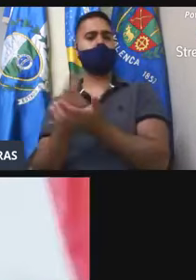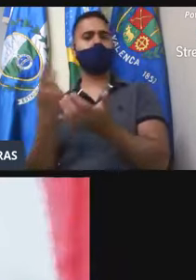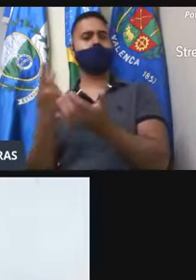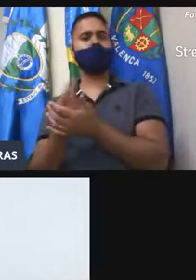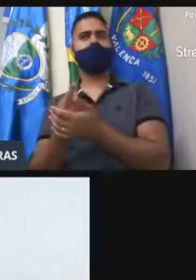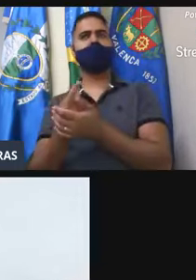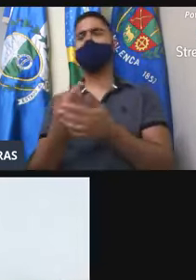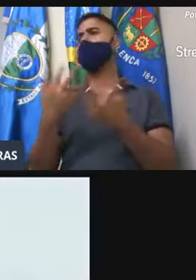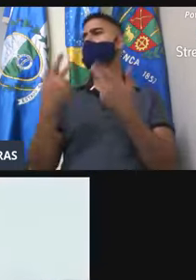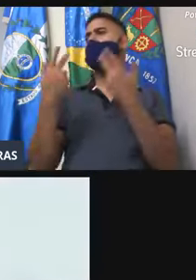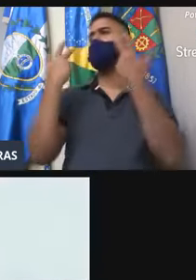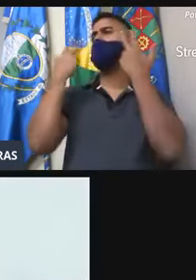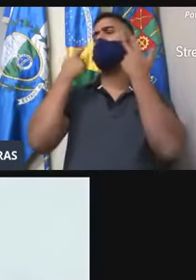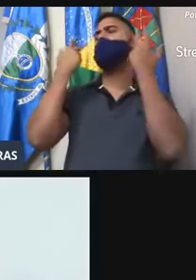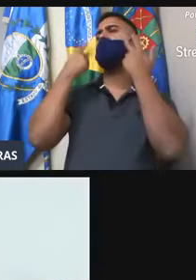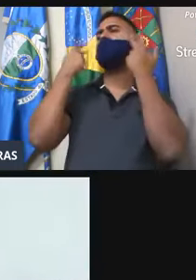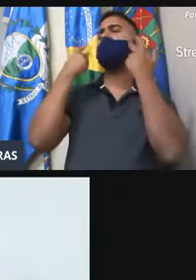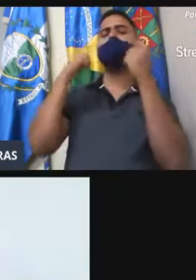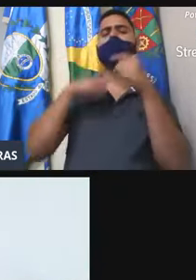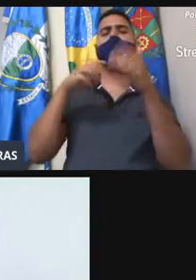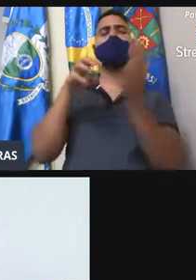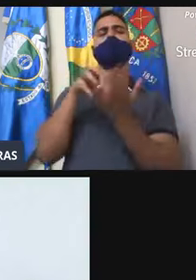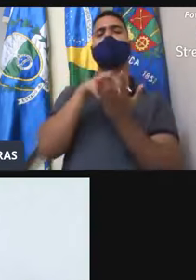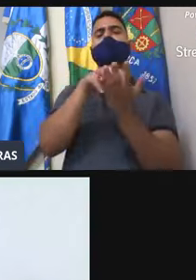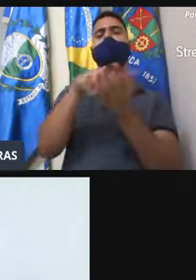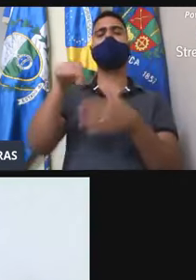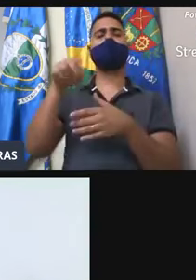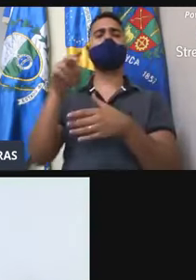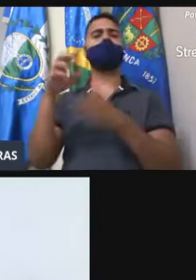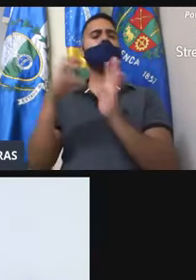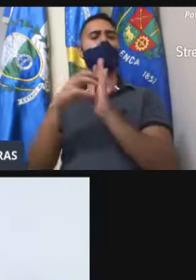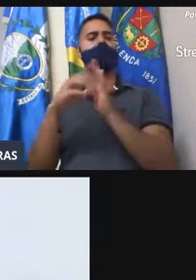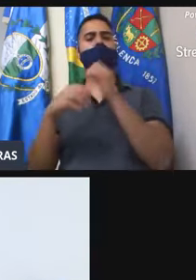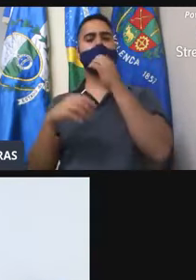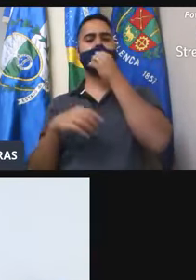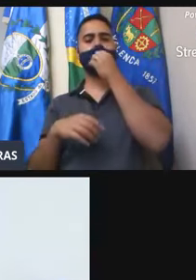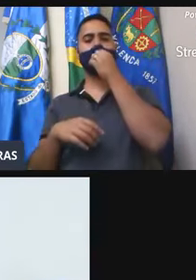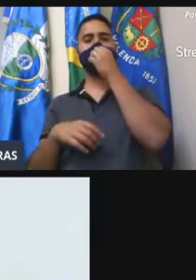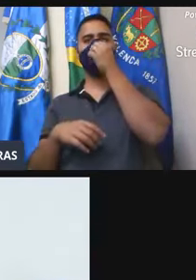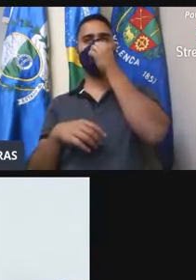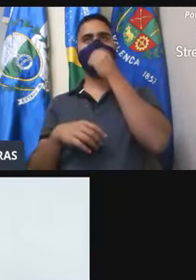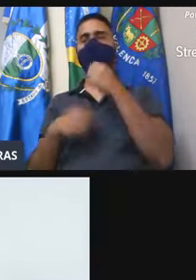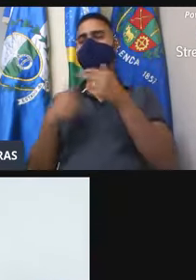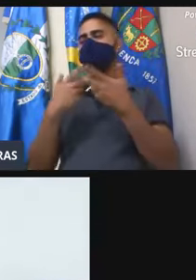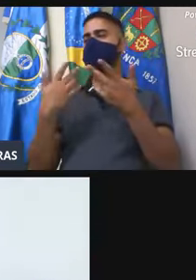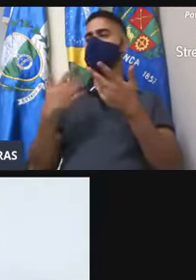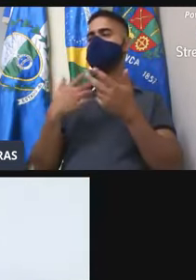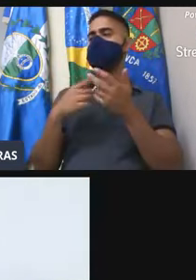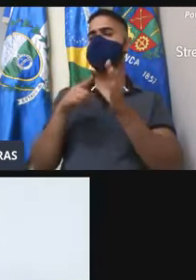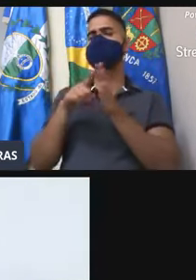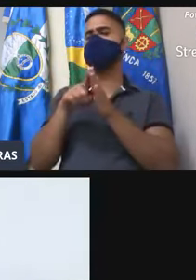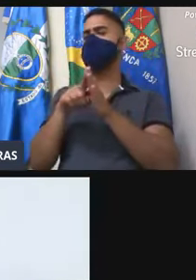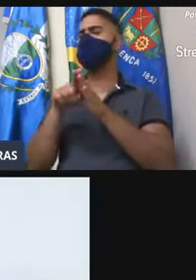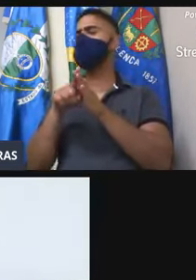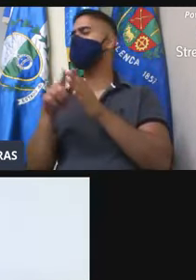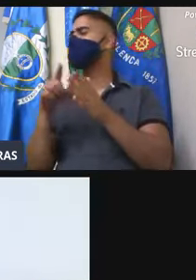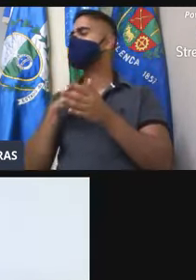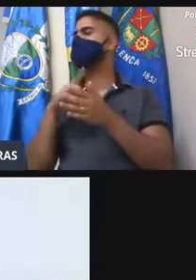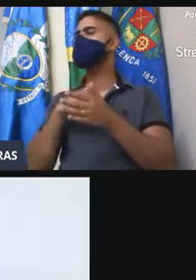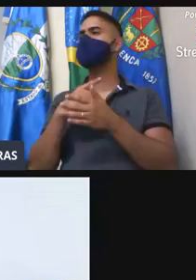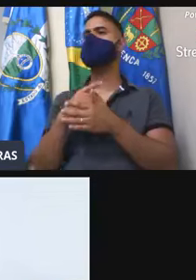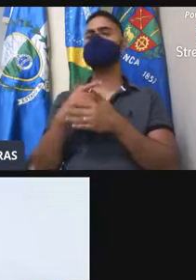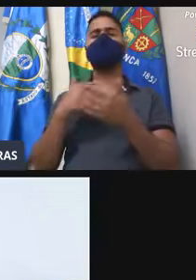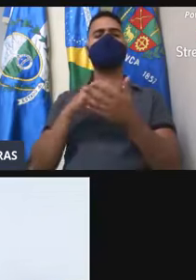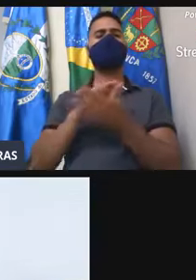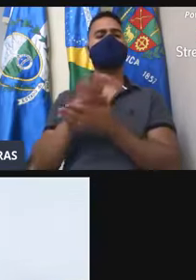tão comum no gerenciamento do serviço de transporte público dessa casa. Tão suspeitas as relações que tinham nada